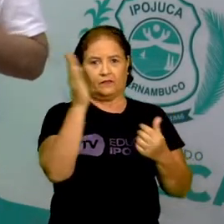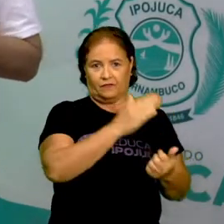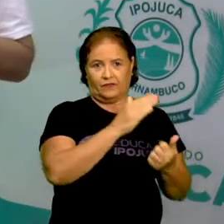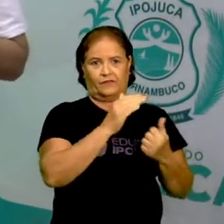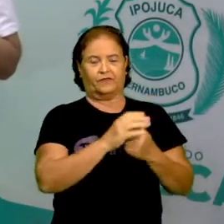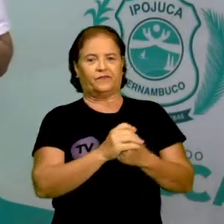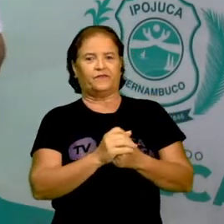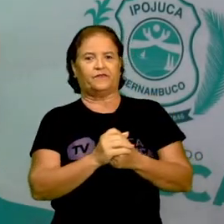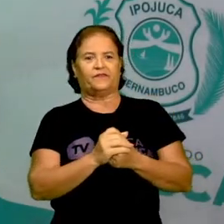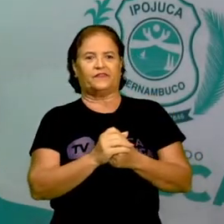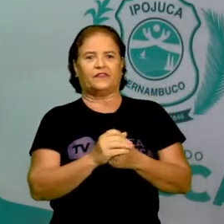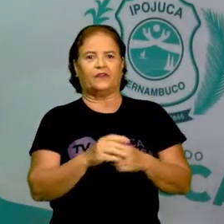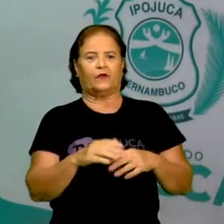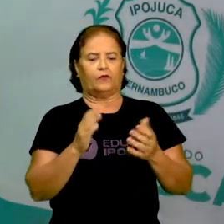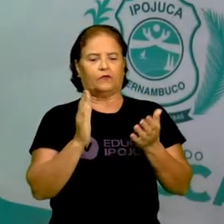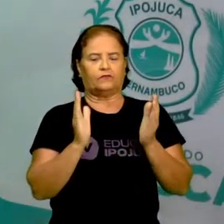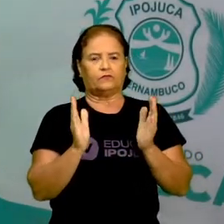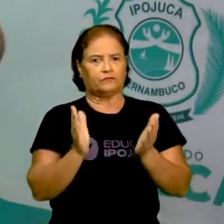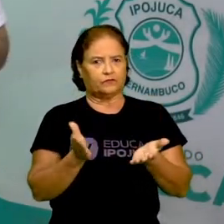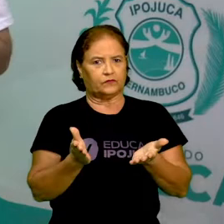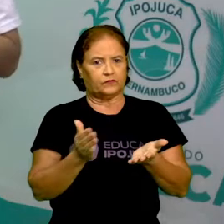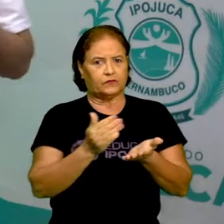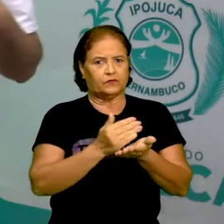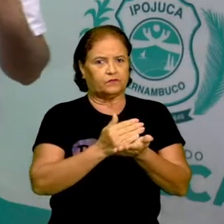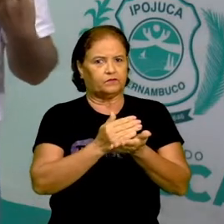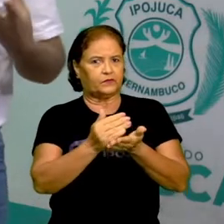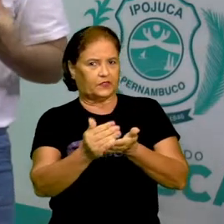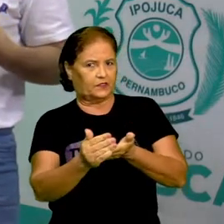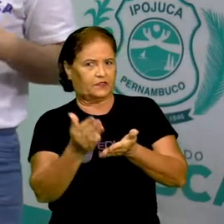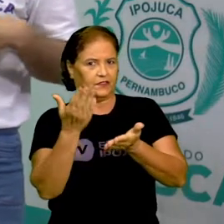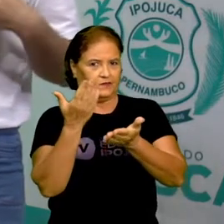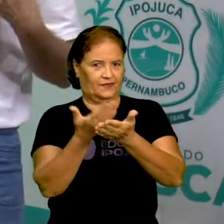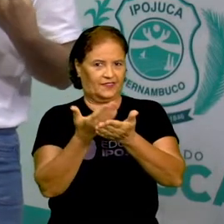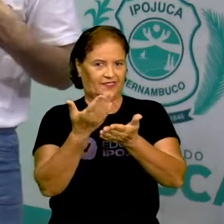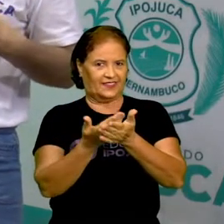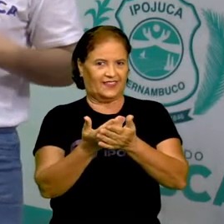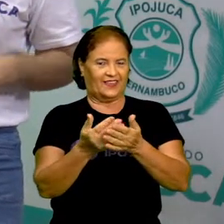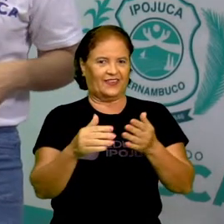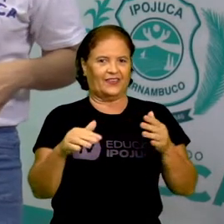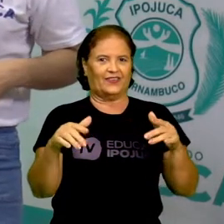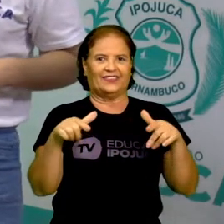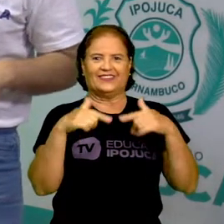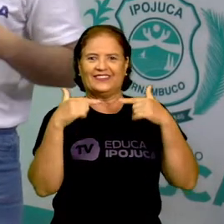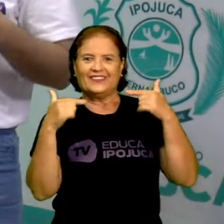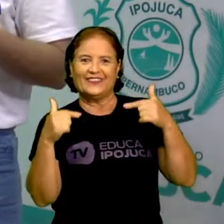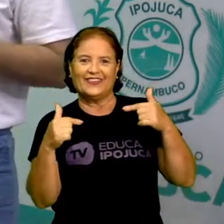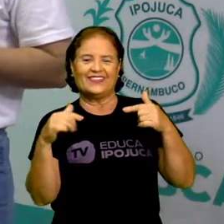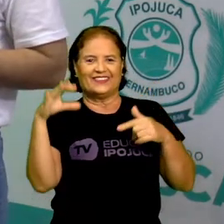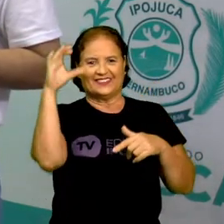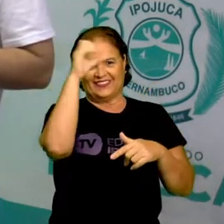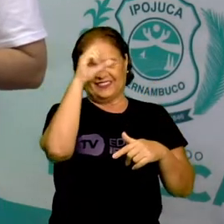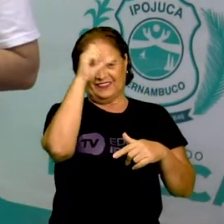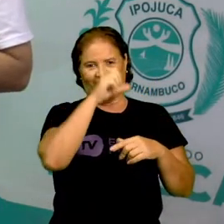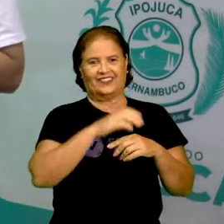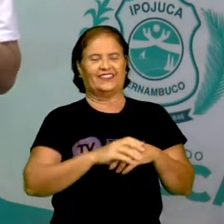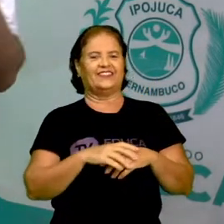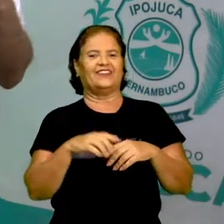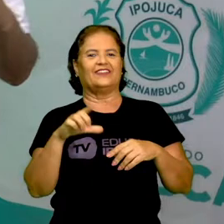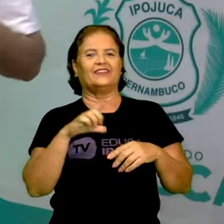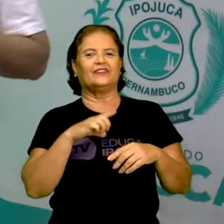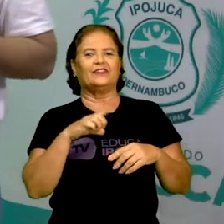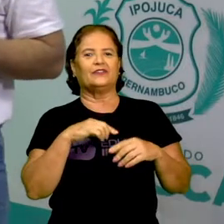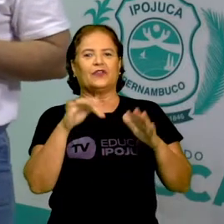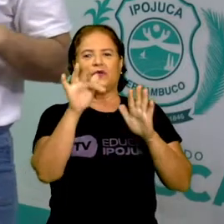E hoje, para iniciarmos a nossa aula com muita alegria e muito aprendizado, eu trouxe um